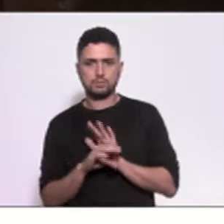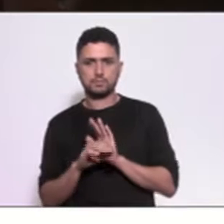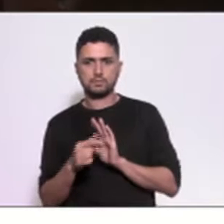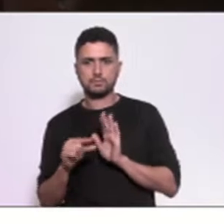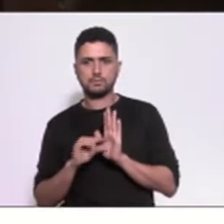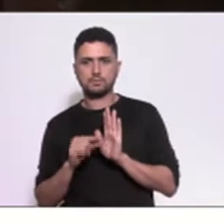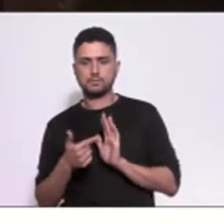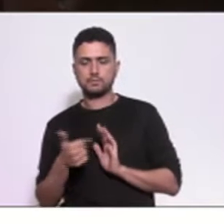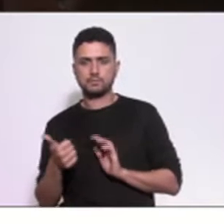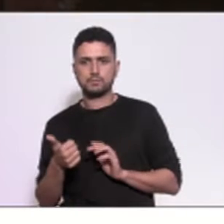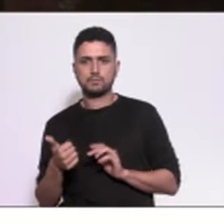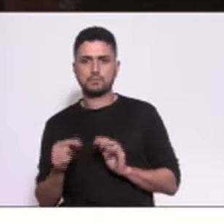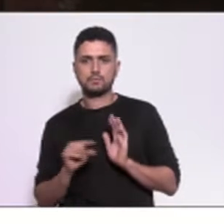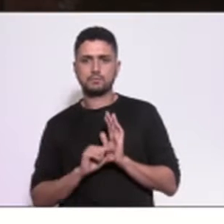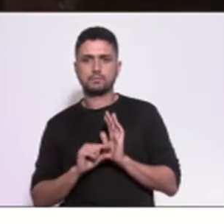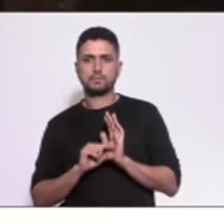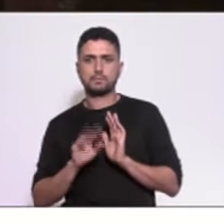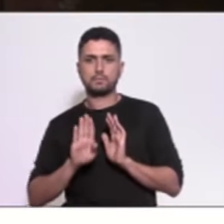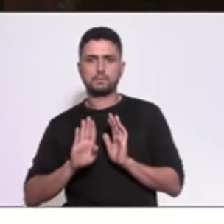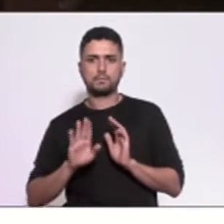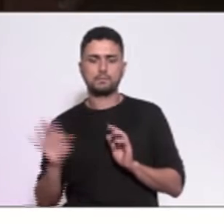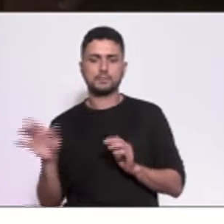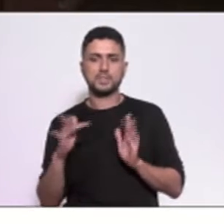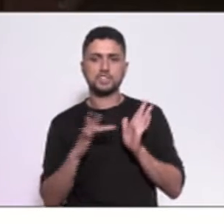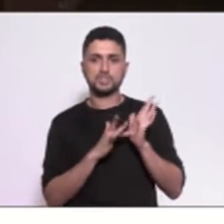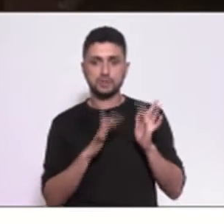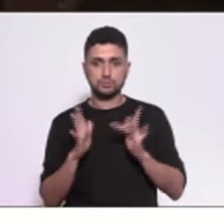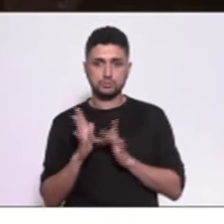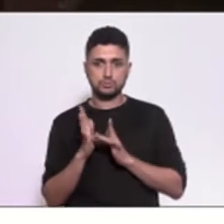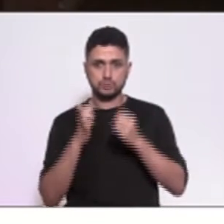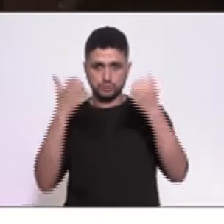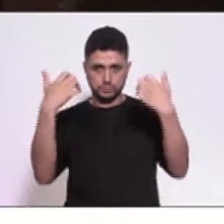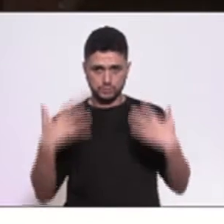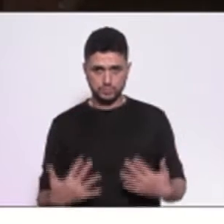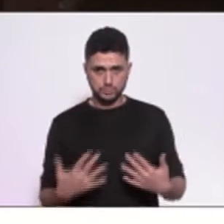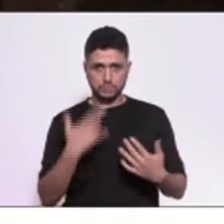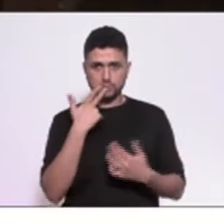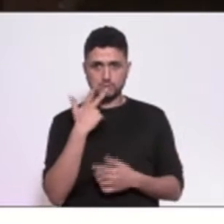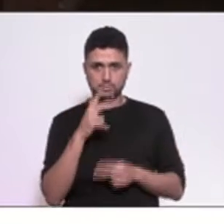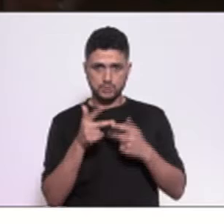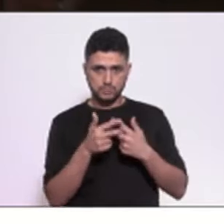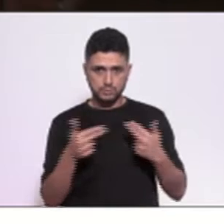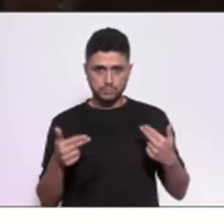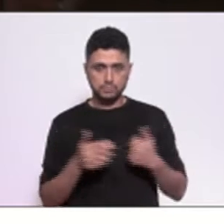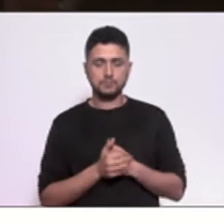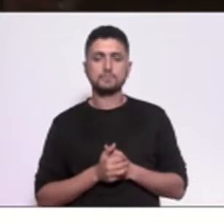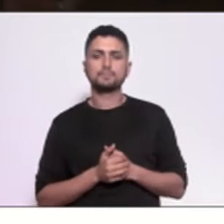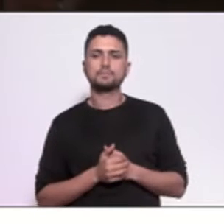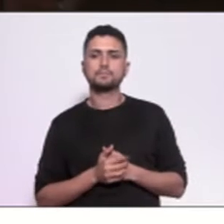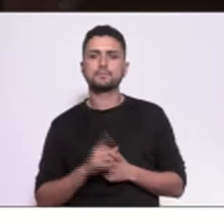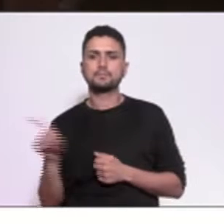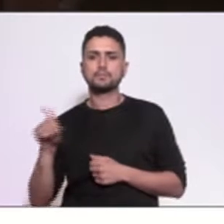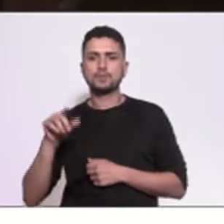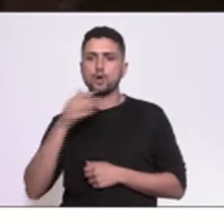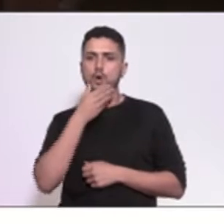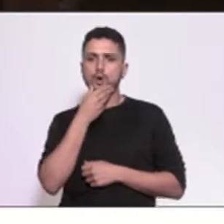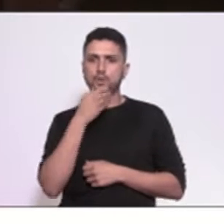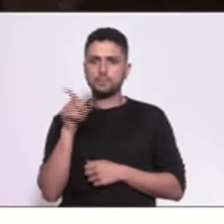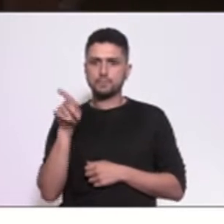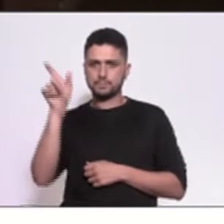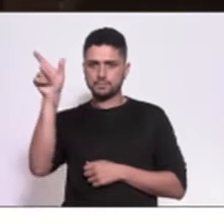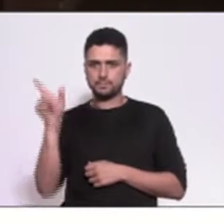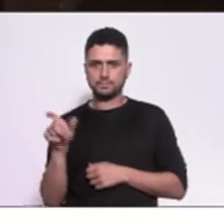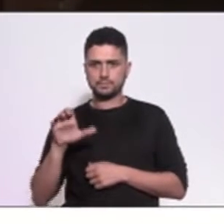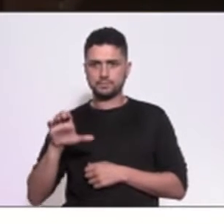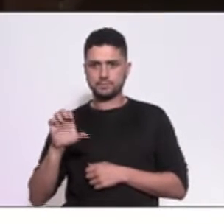uma regra que foi ditada por Jesus que diz o seguinte: dai, pois, a César o que é de César e